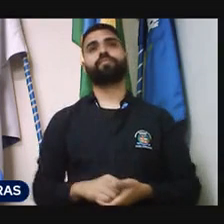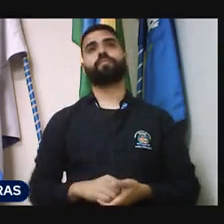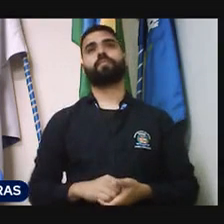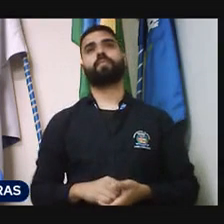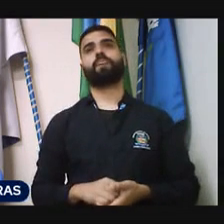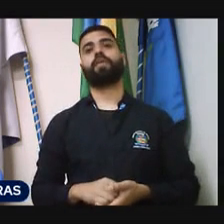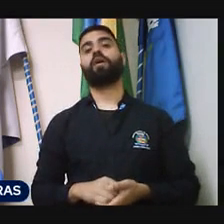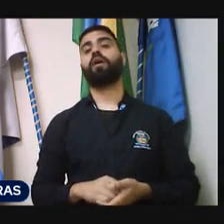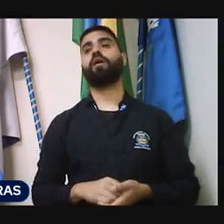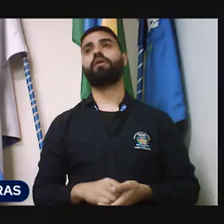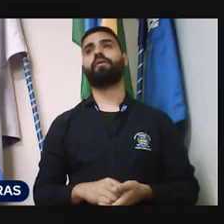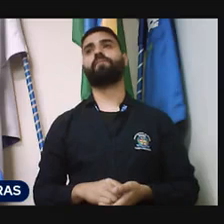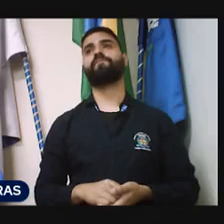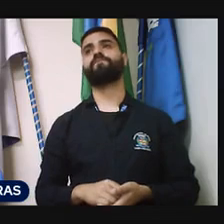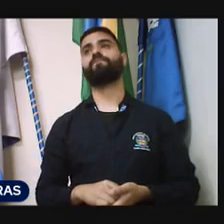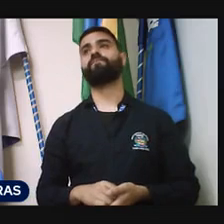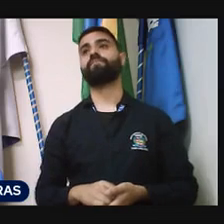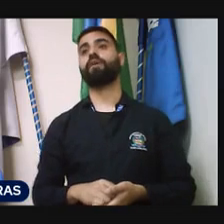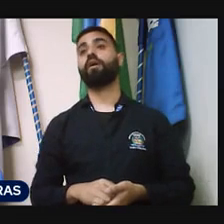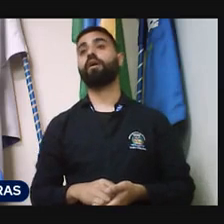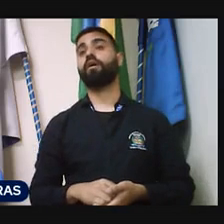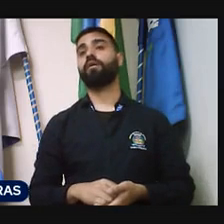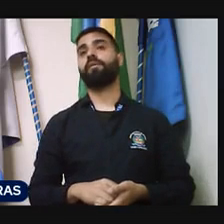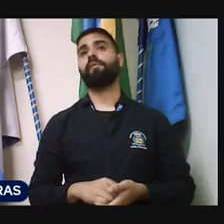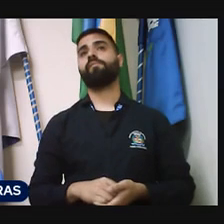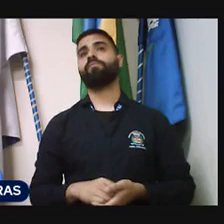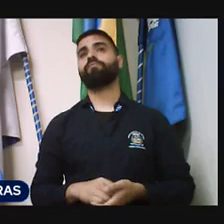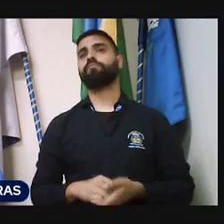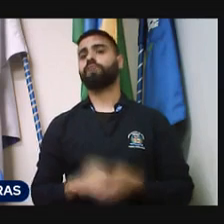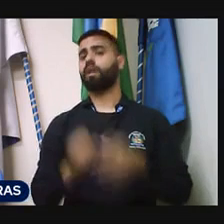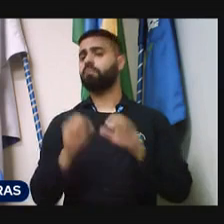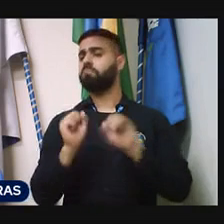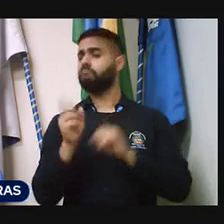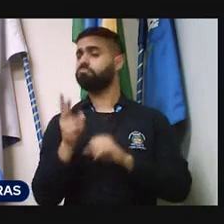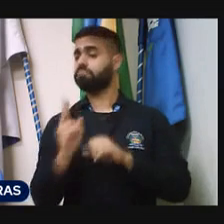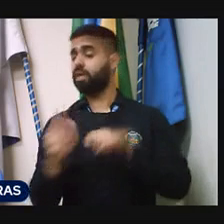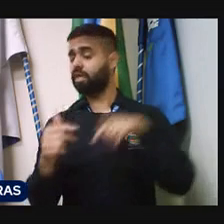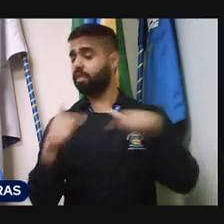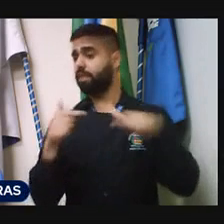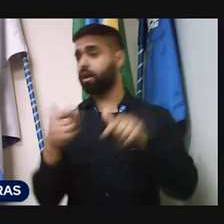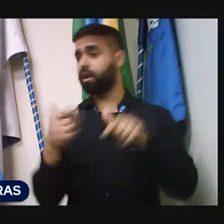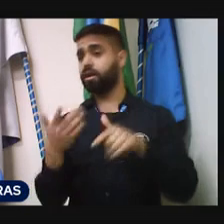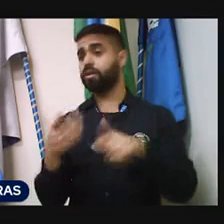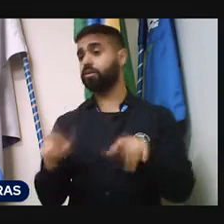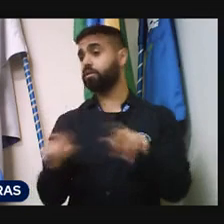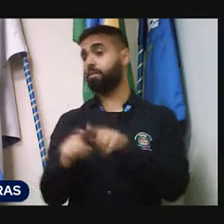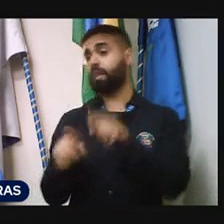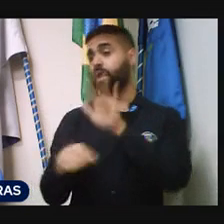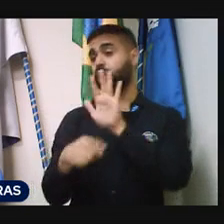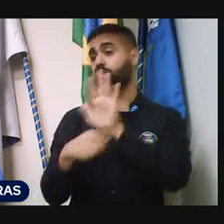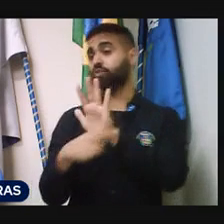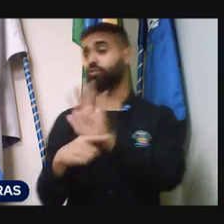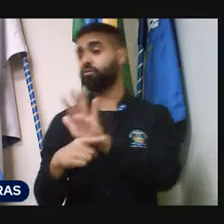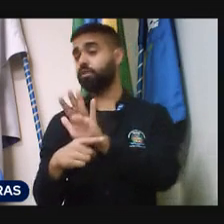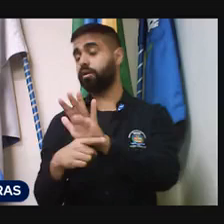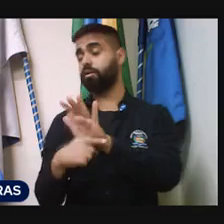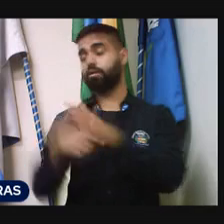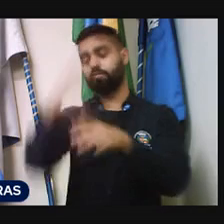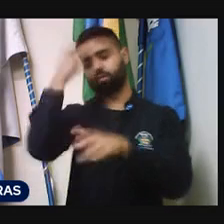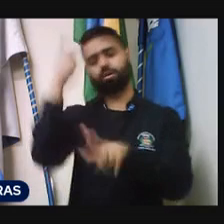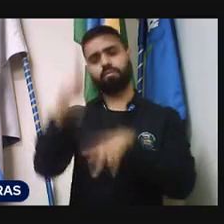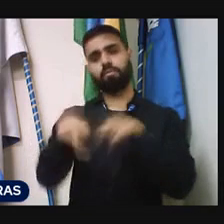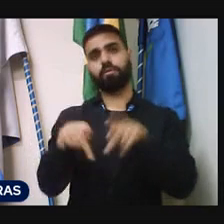gás para te amar entendeu e trazendo vamos assim condições de trabalho para aquela comunidade